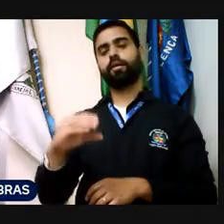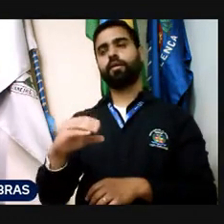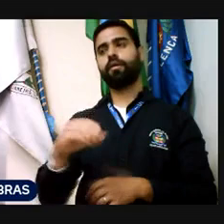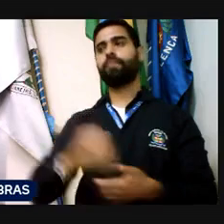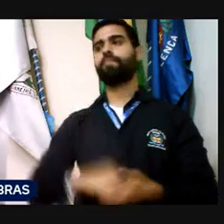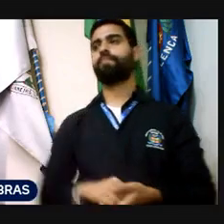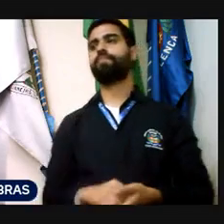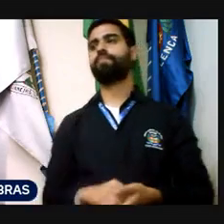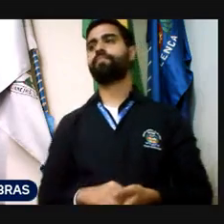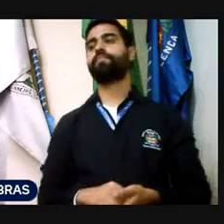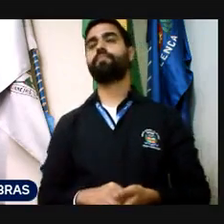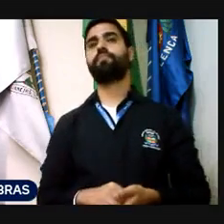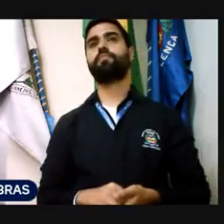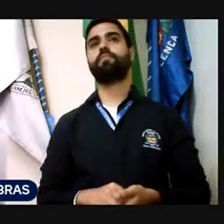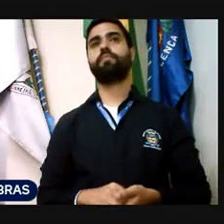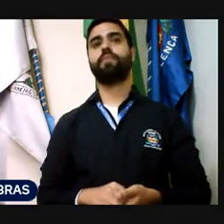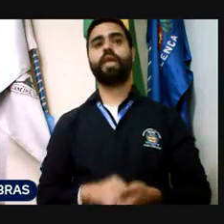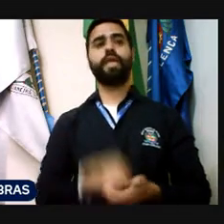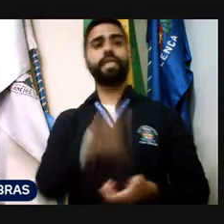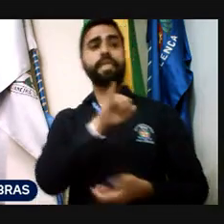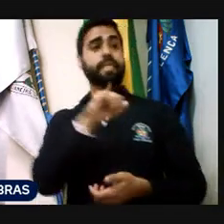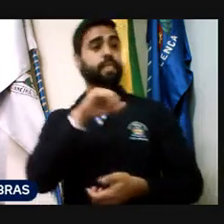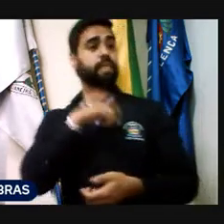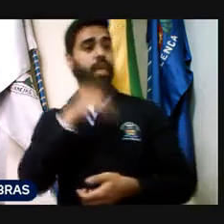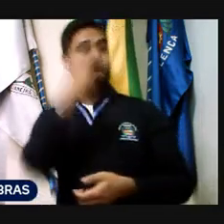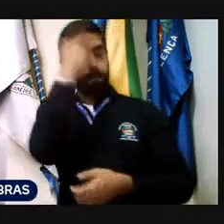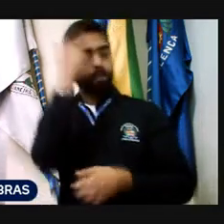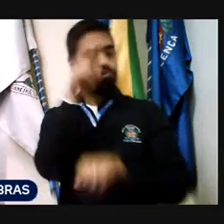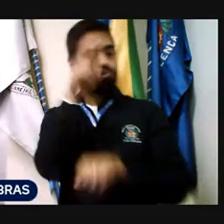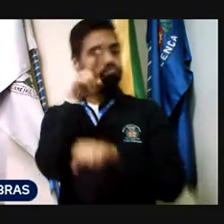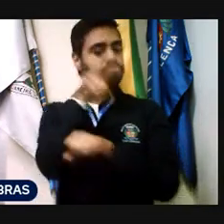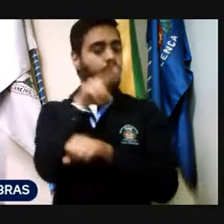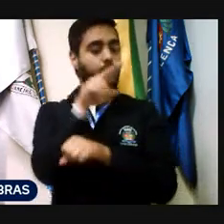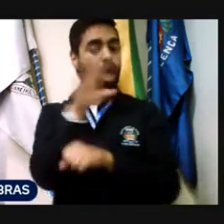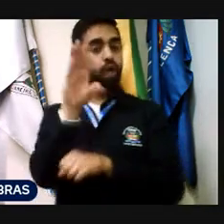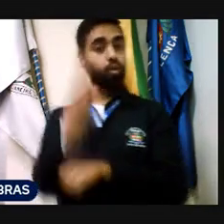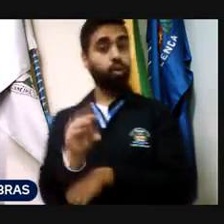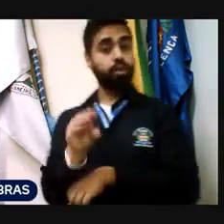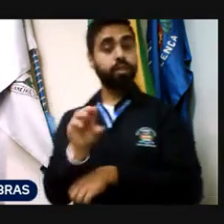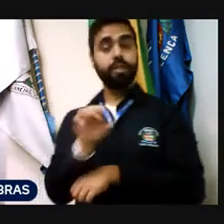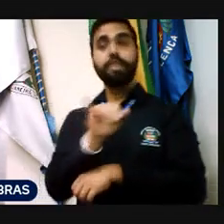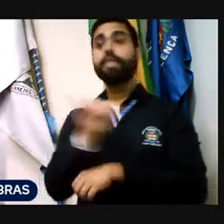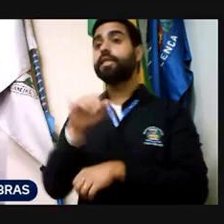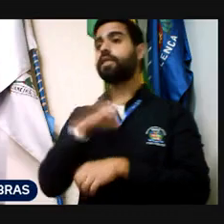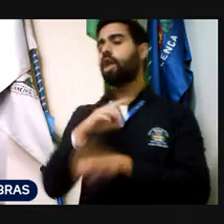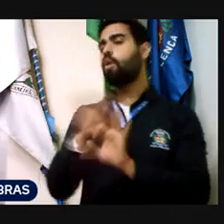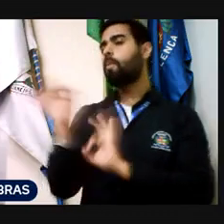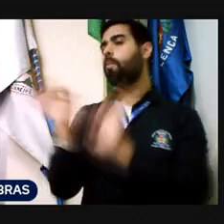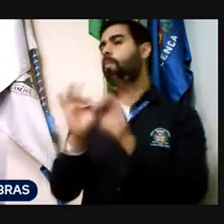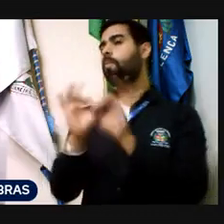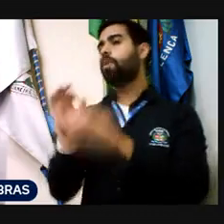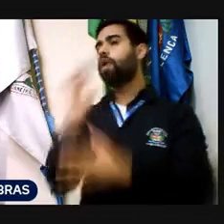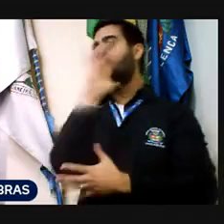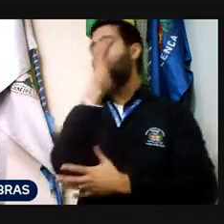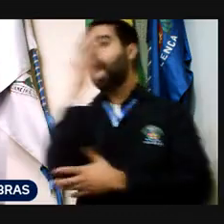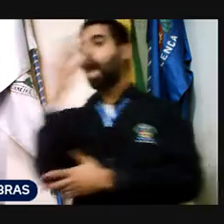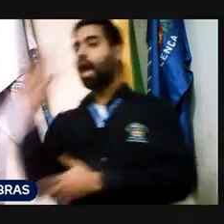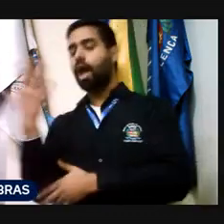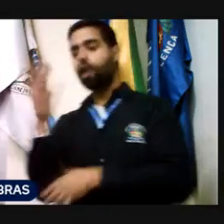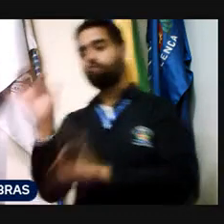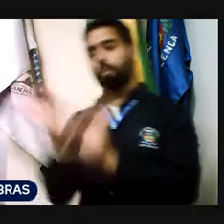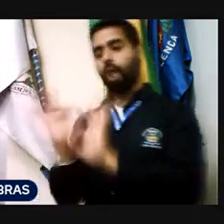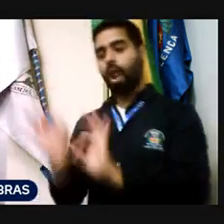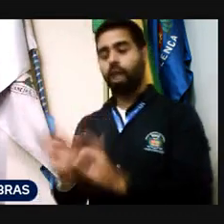Concórdia. Está tendo vigia no horário noturno, se há planos de reflorestamento das áreas no entorno do açude que são tomadas